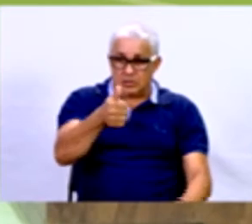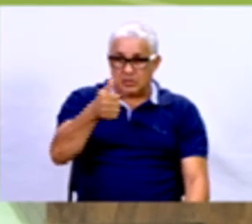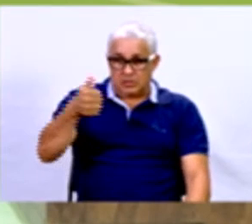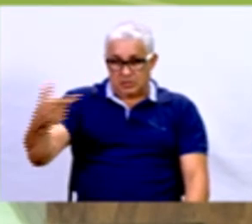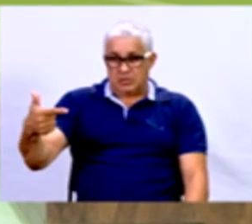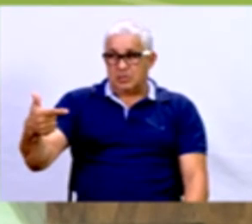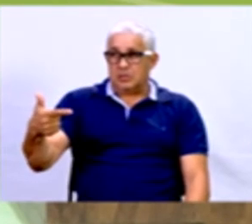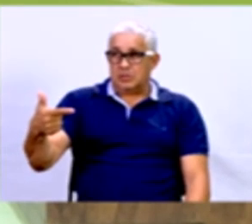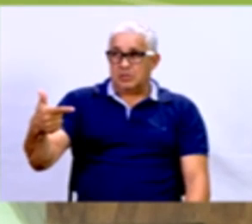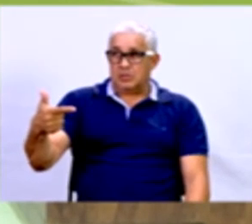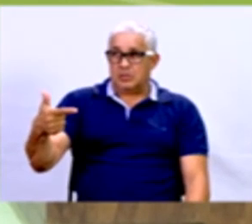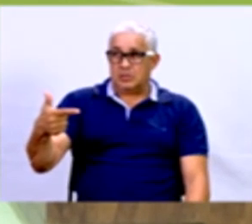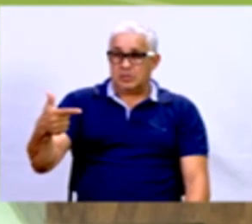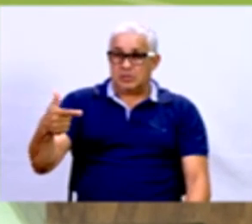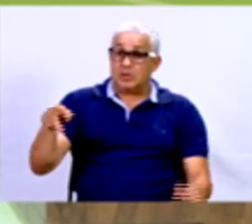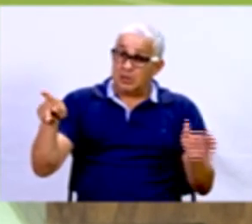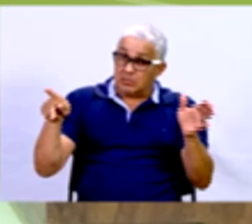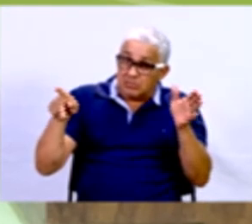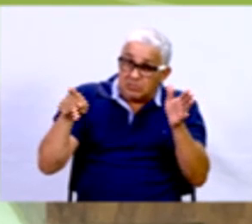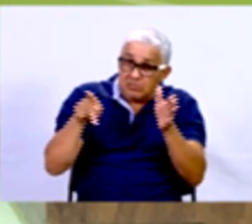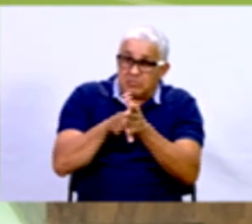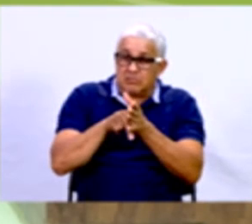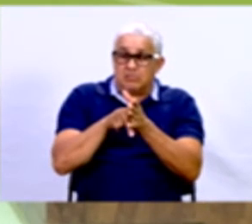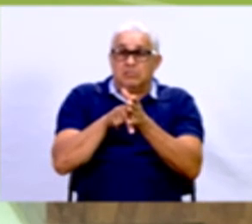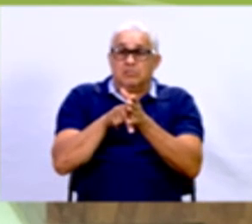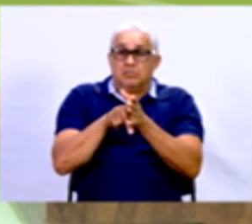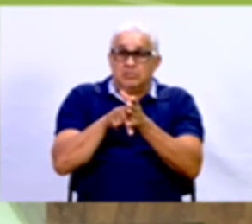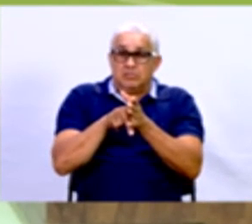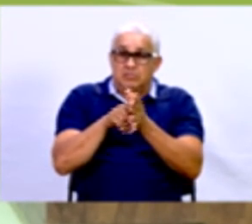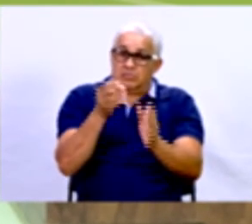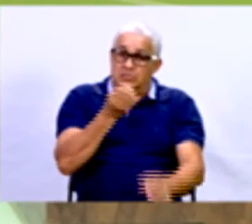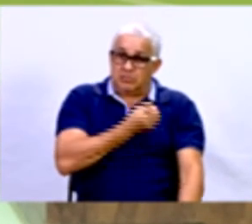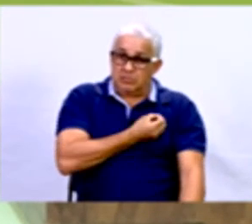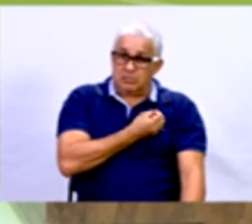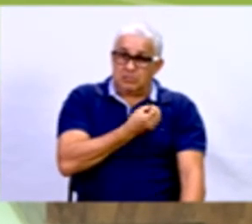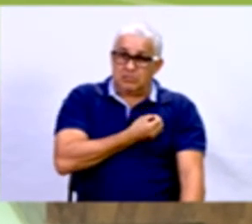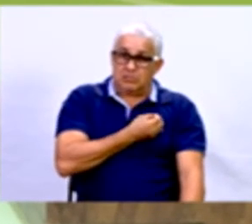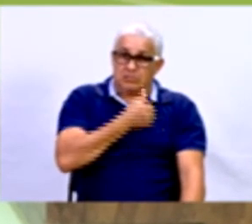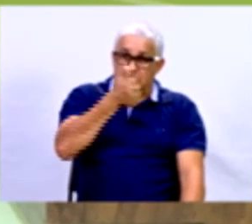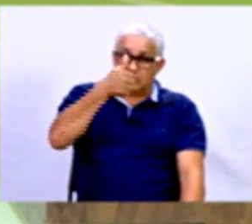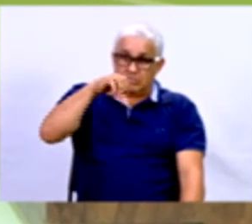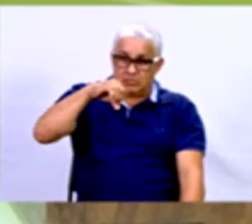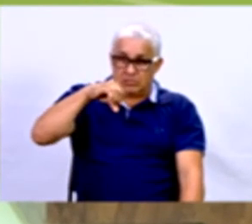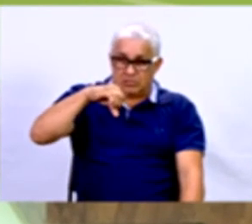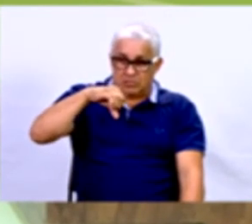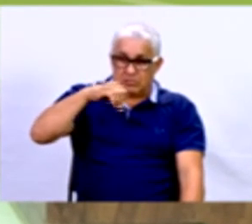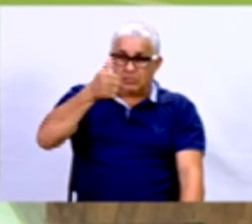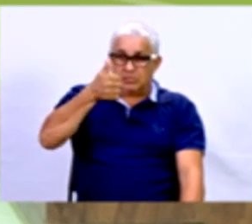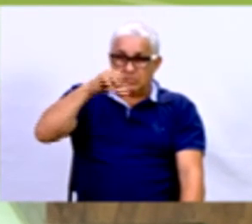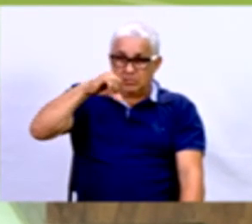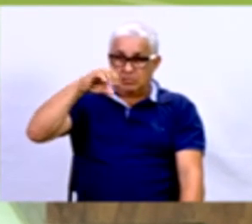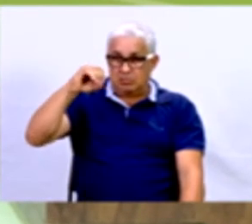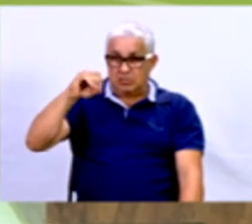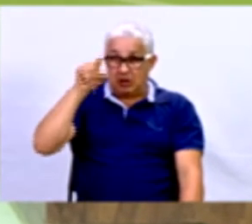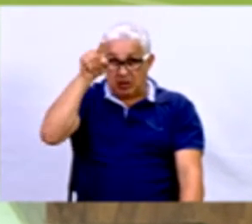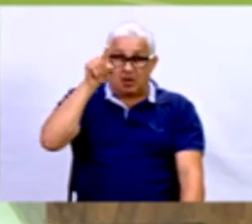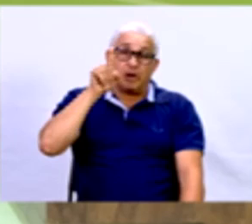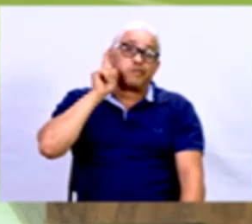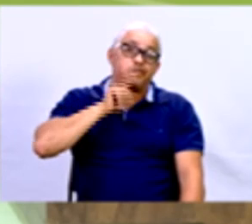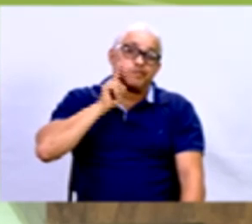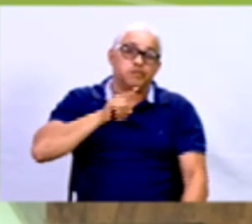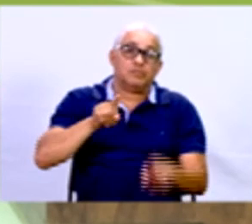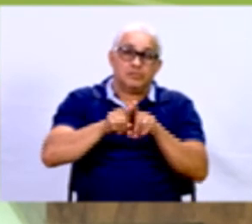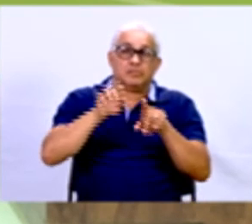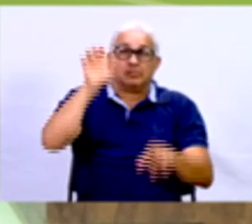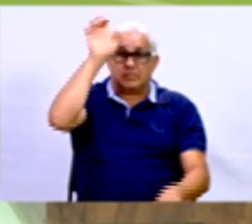são respectivos, que correspondem aos números 190 nos Estados Unidos e na